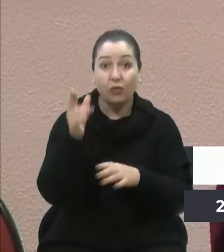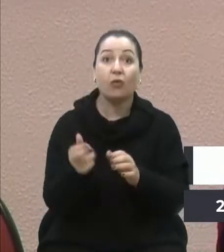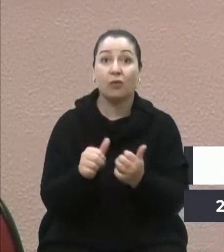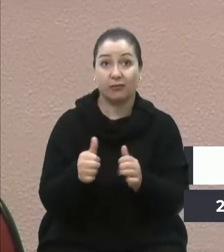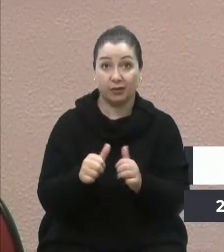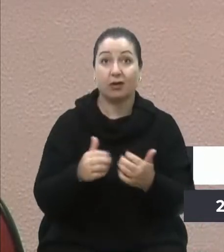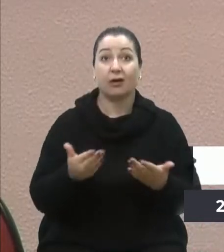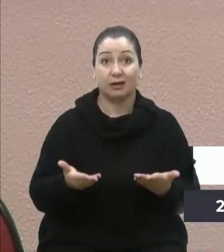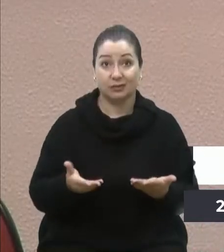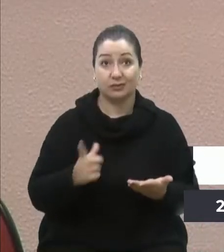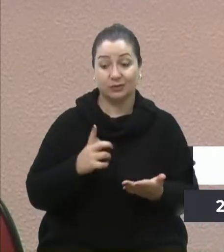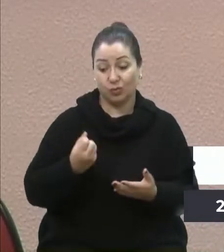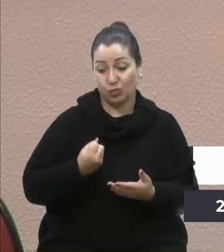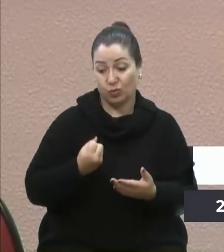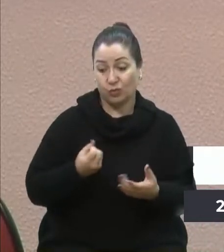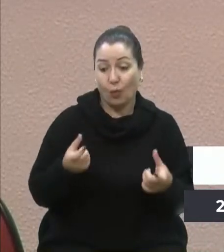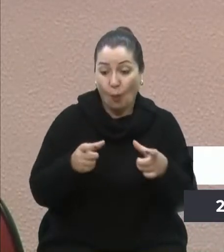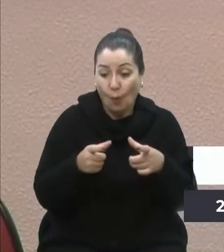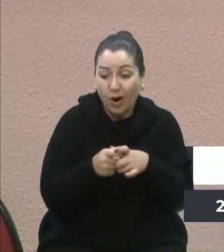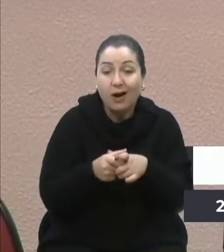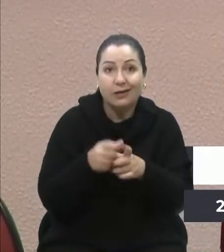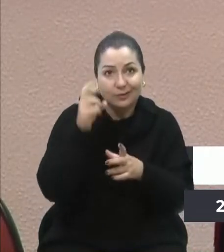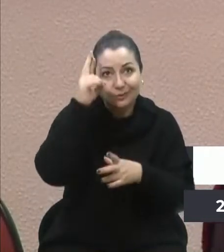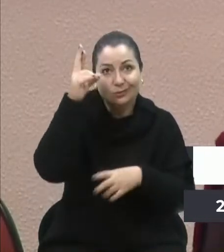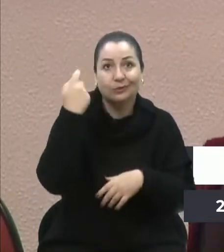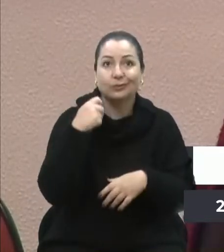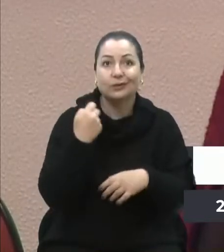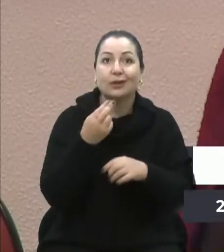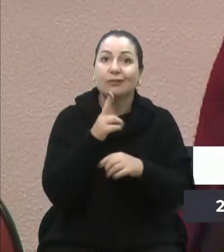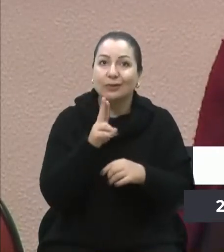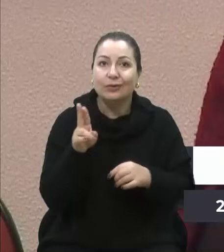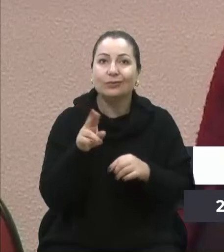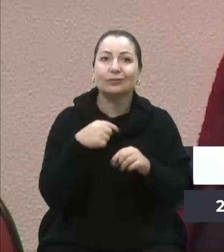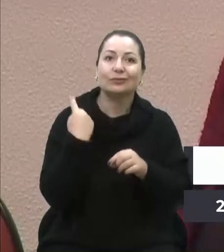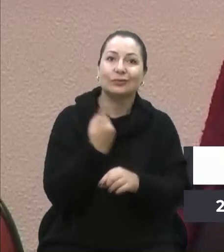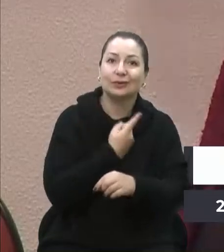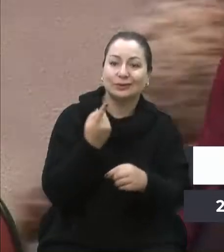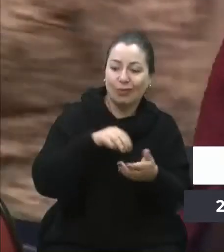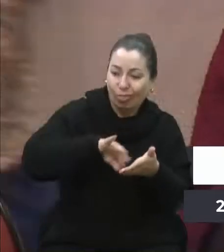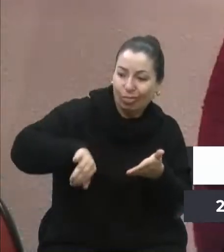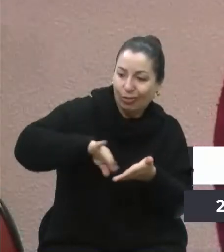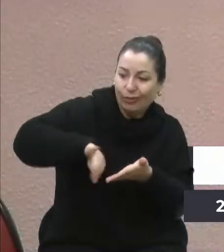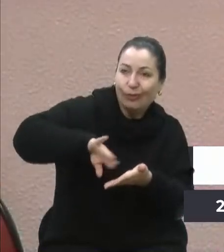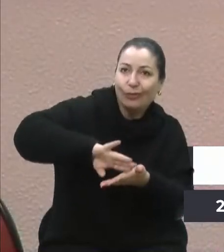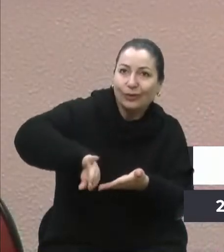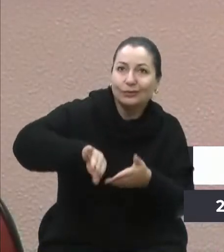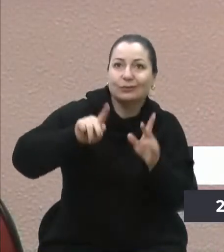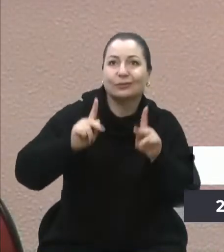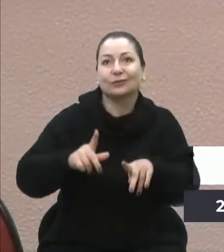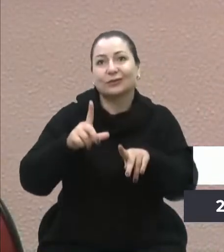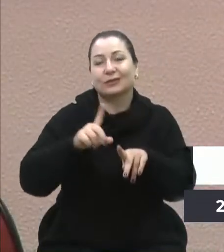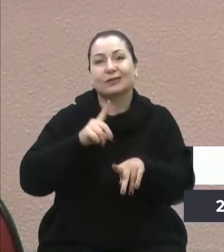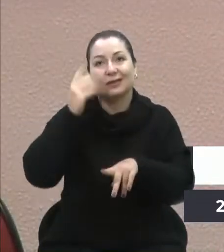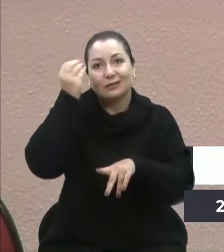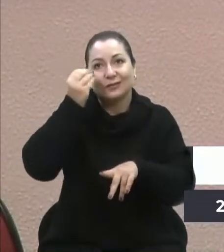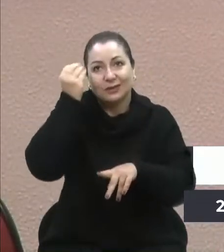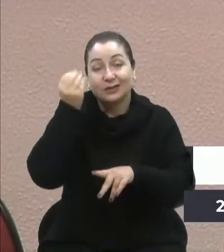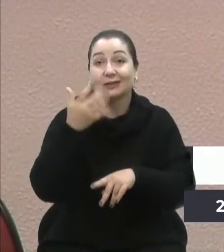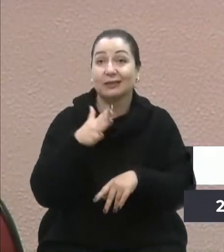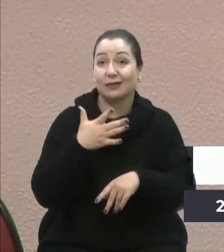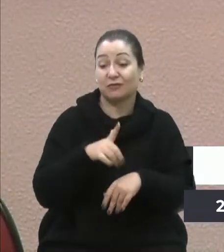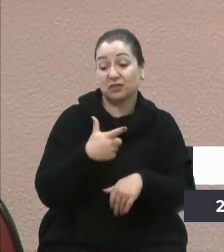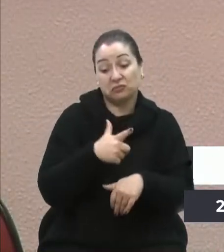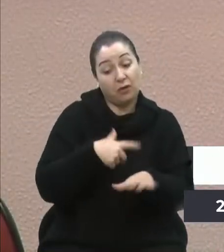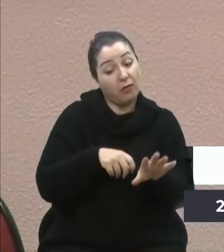nós teremos um número mínimo de diretores? Ou a gente está excluindo do processo pessoas que têm experiência, que talvez não tenham